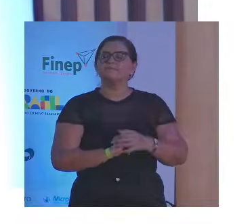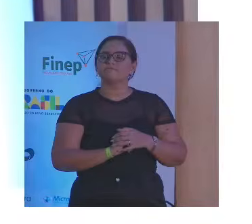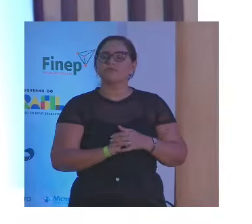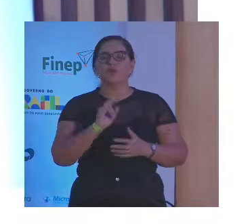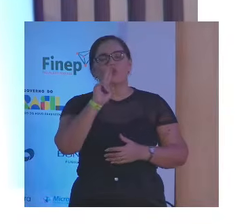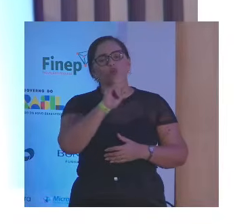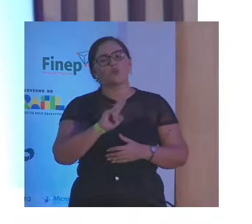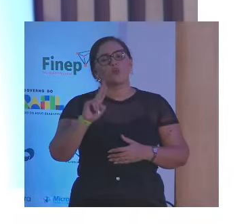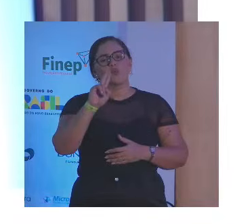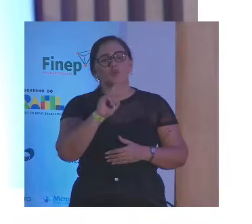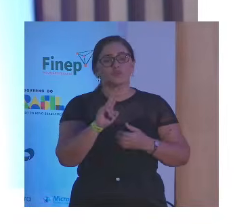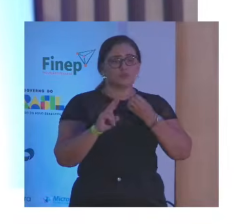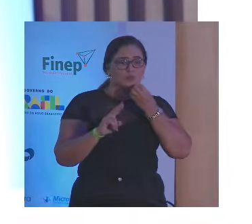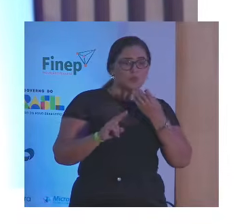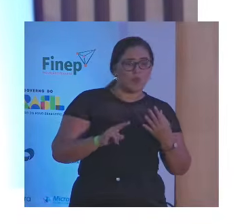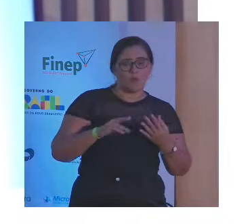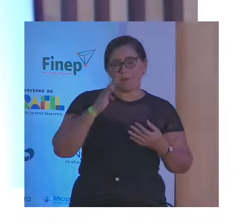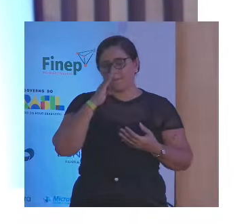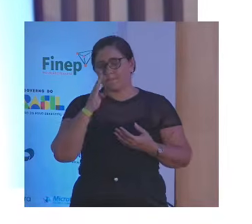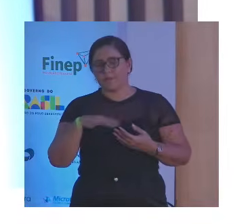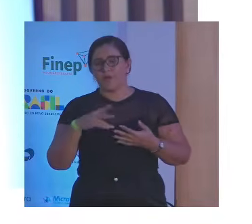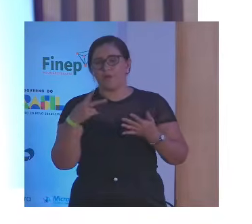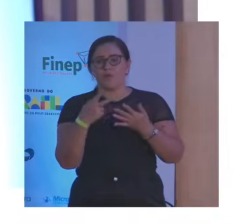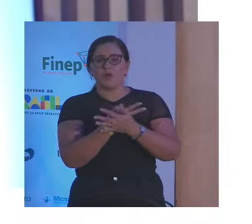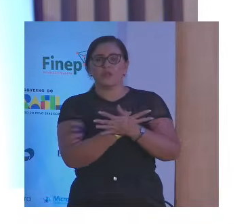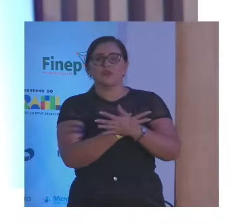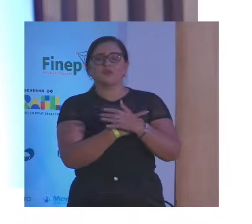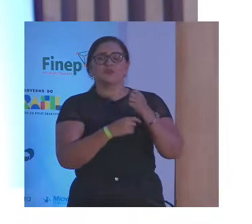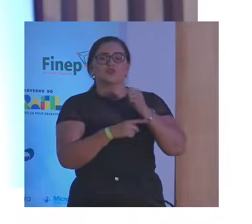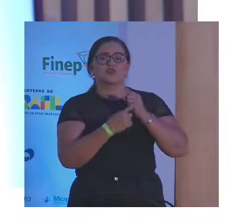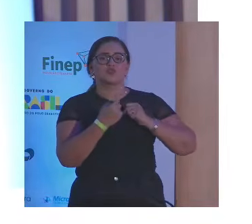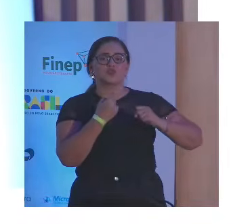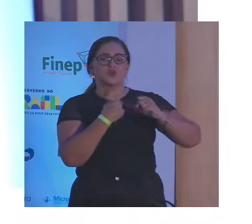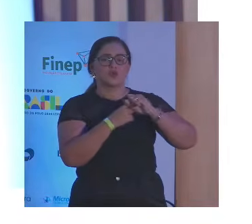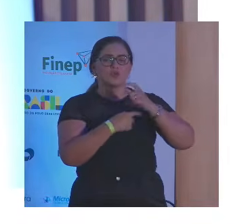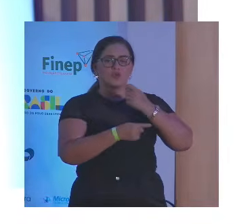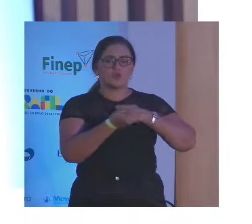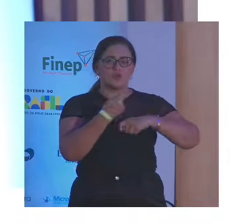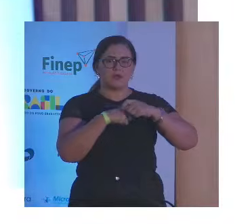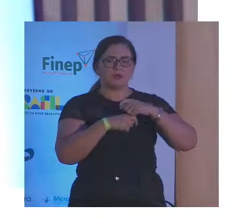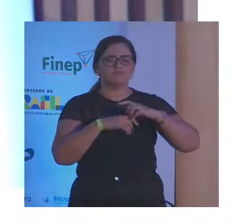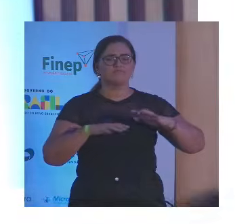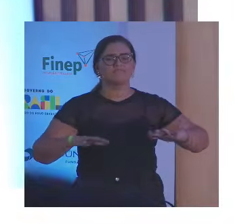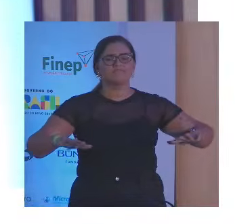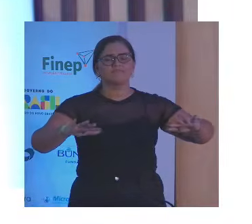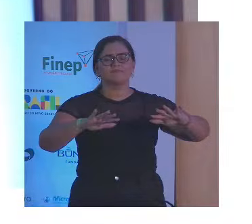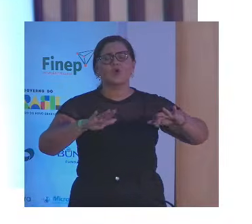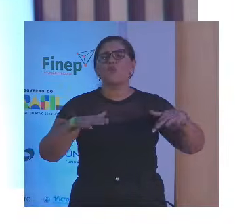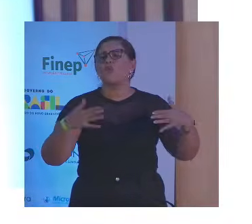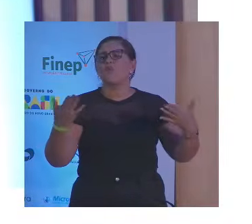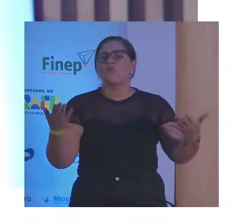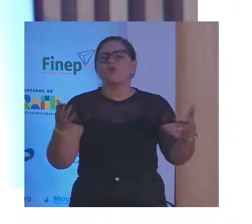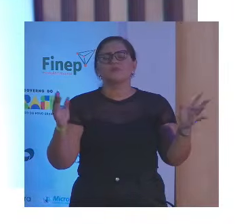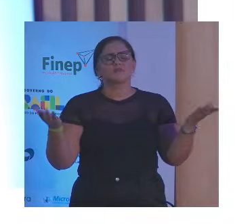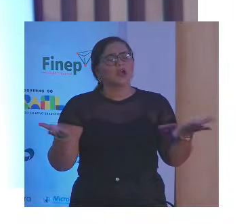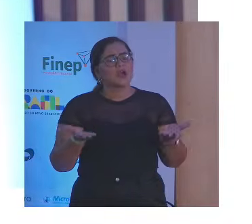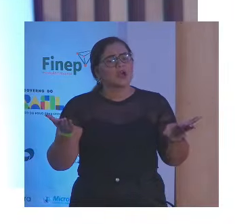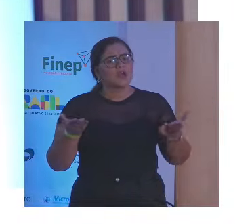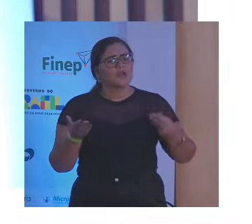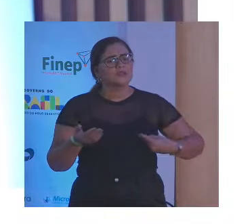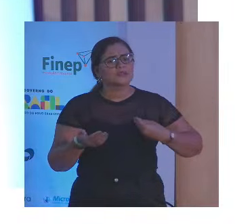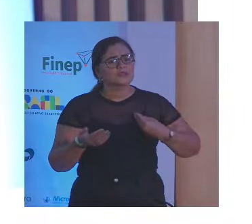Seu uso ou mau uso tem consequências socioeconômicas e ambientais. Então, qual é a situação atual dos